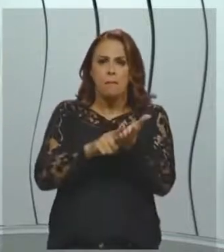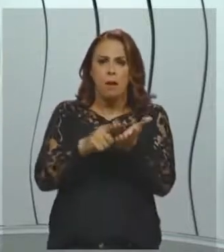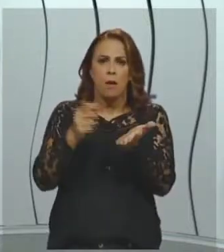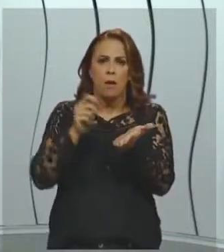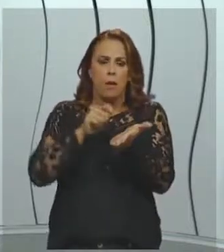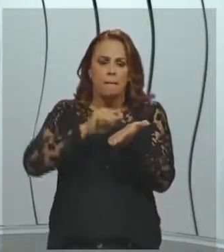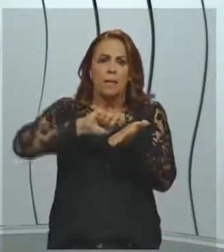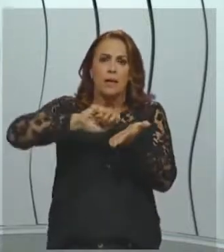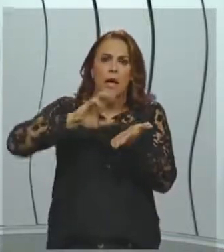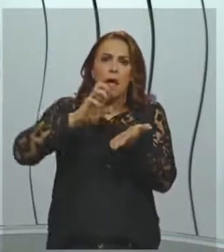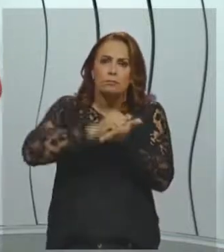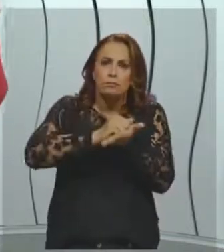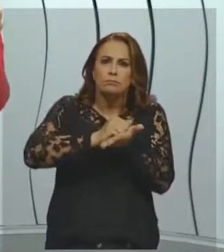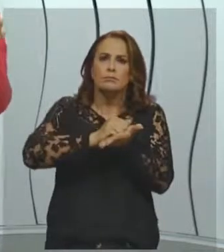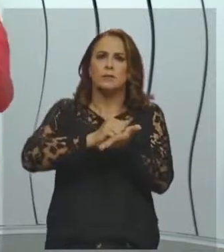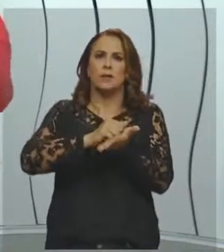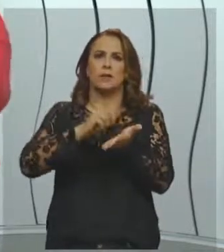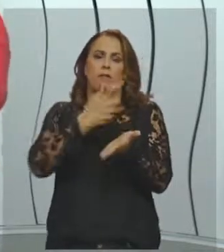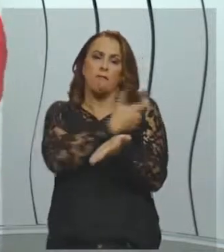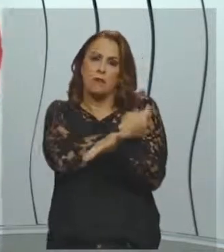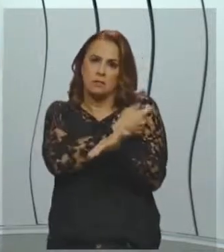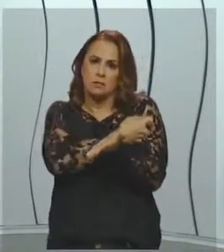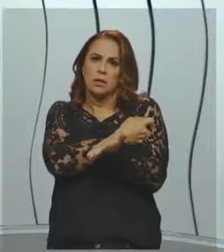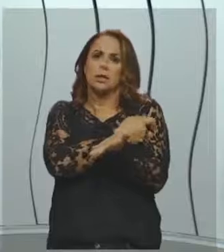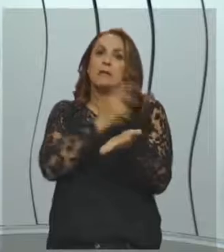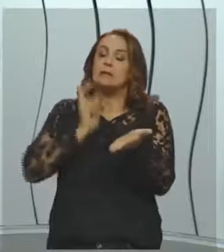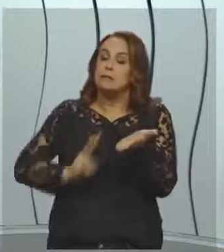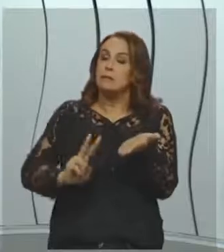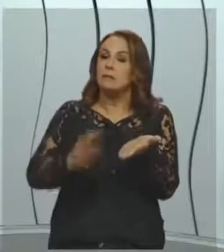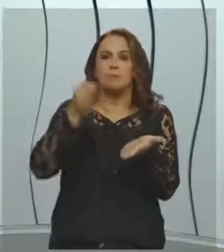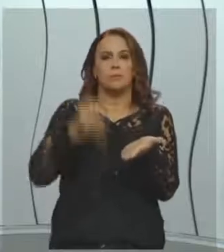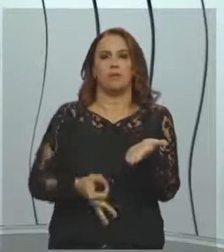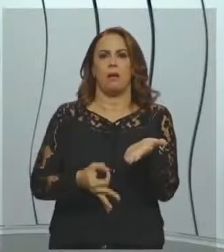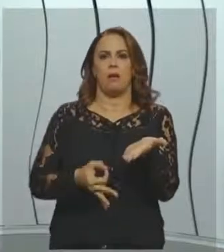mãe. Se você estiver com